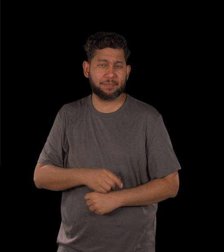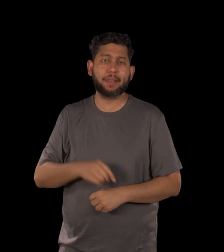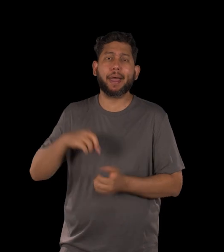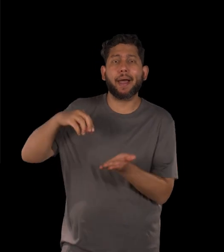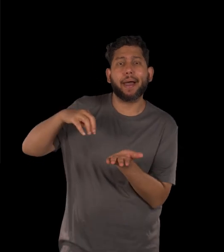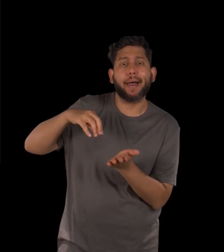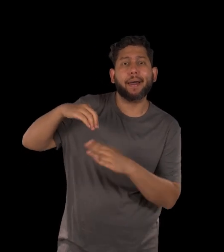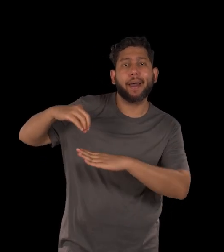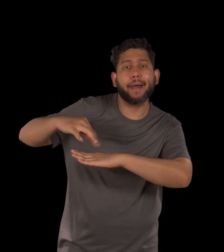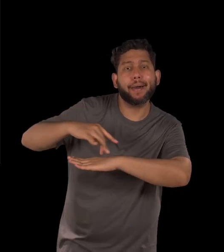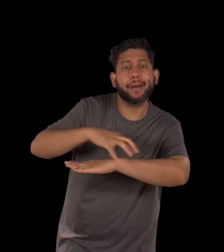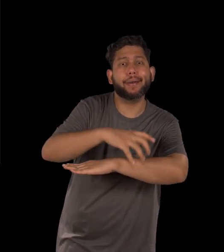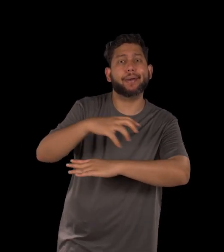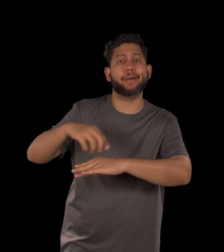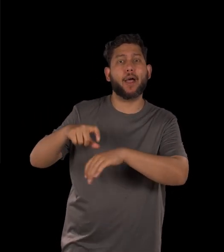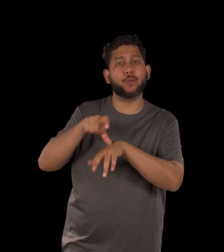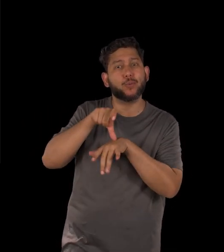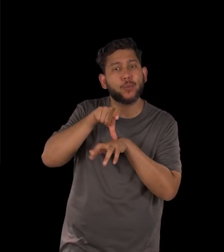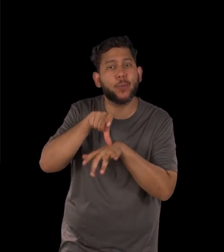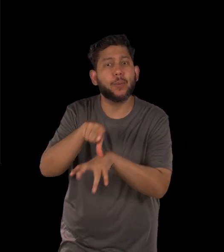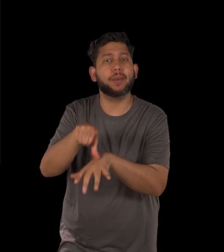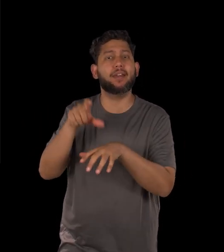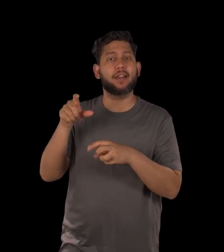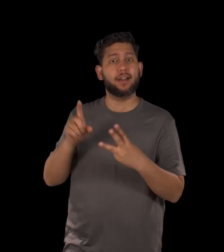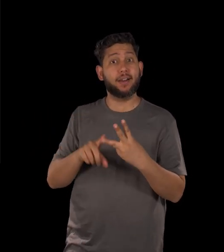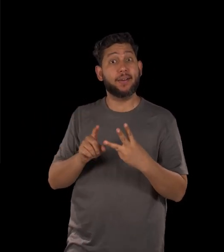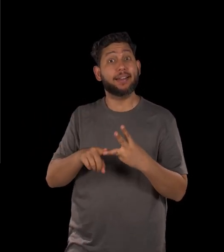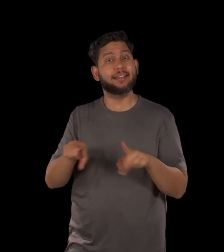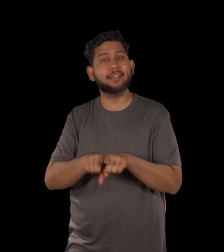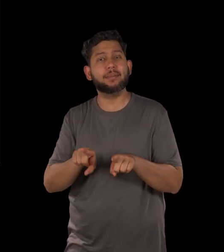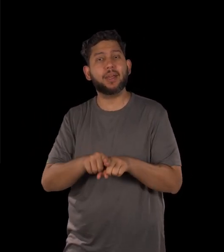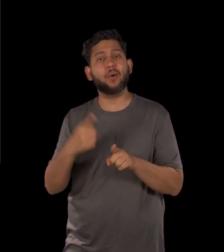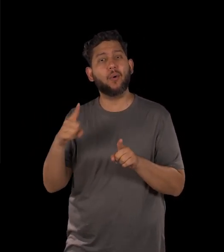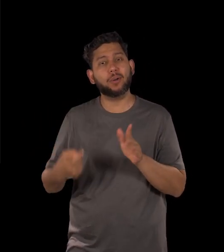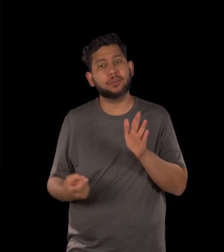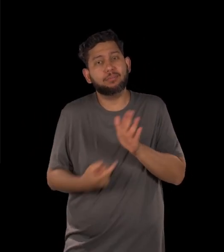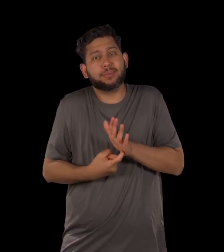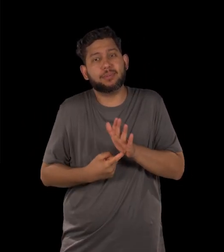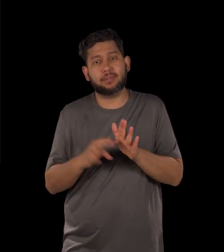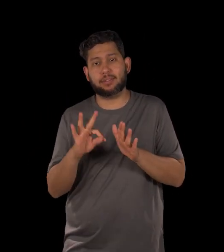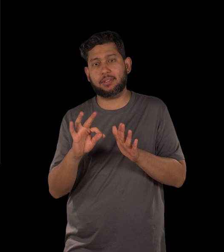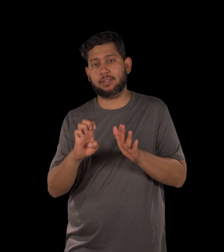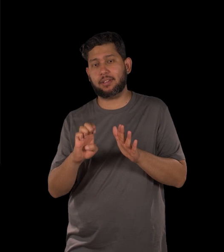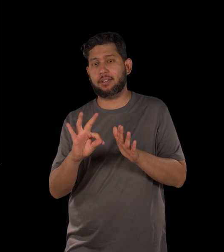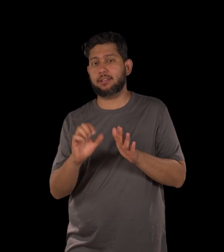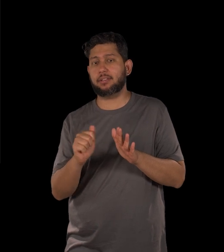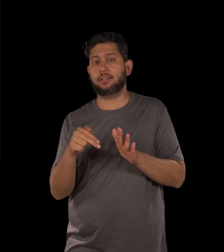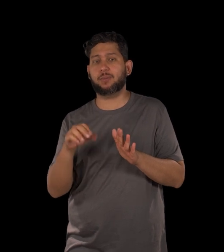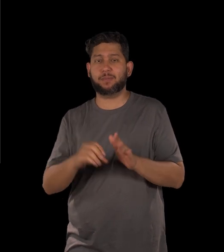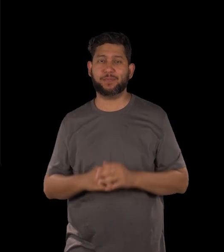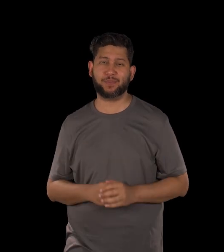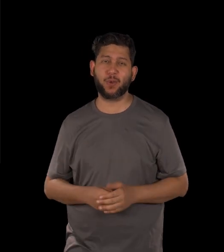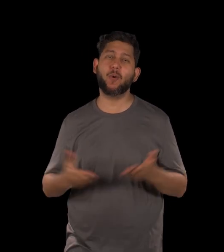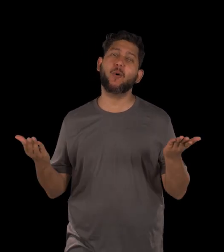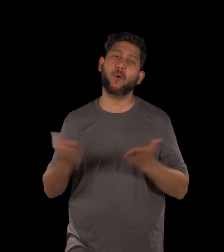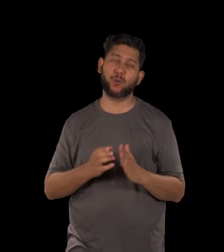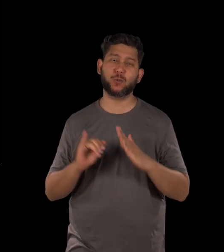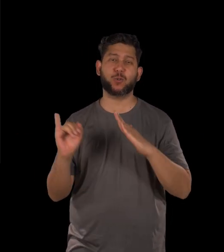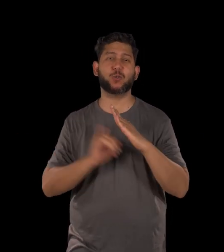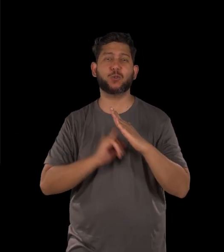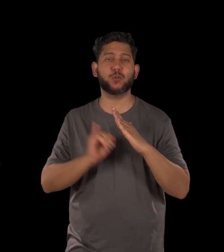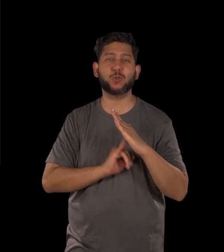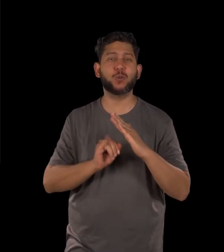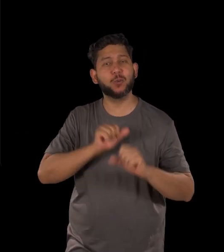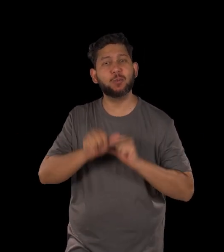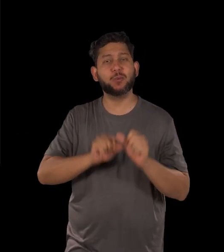escorpião, além do soro antitetânico. Hoje, com o nome de Instituto Butantan, é um dos grandes produtores de vacina